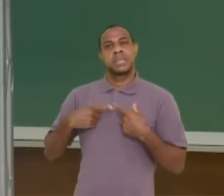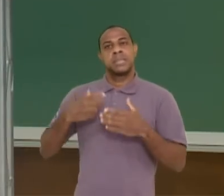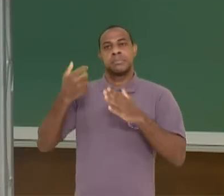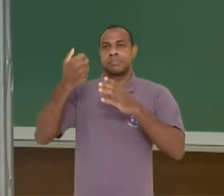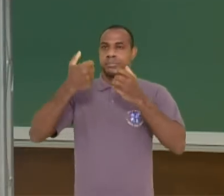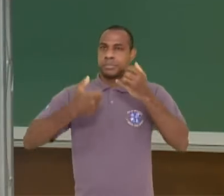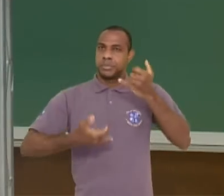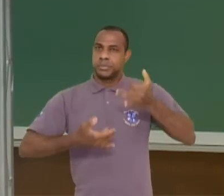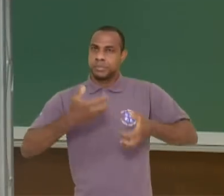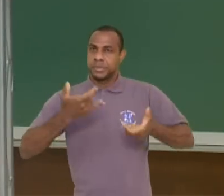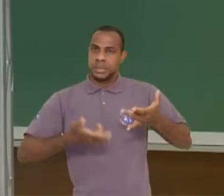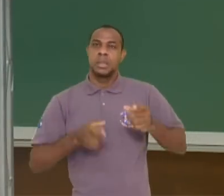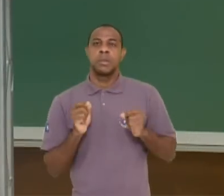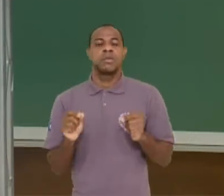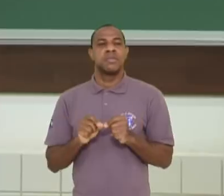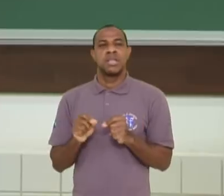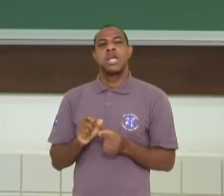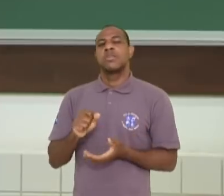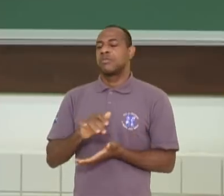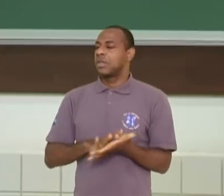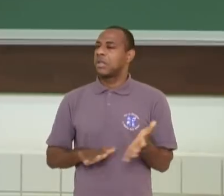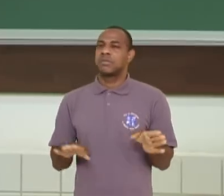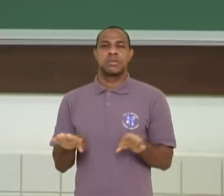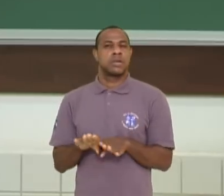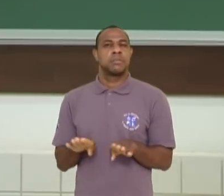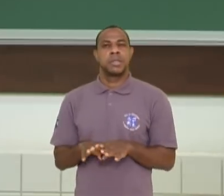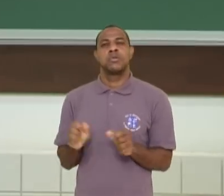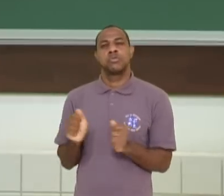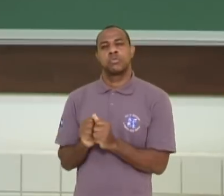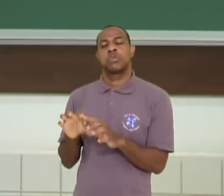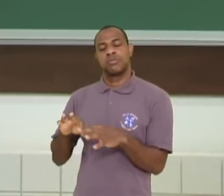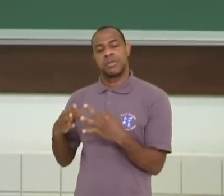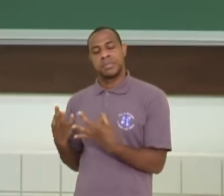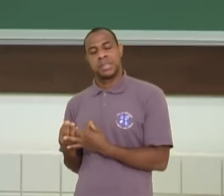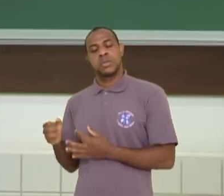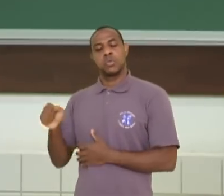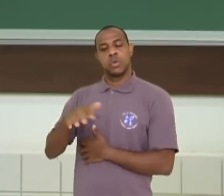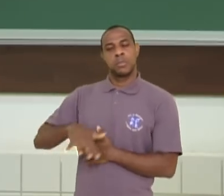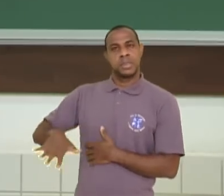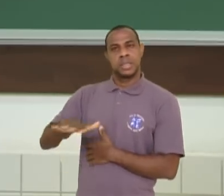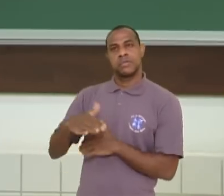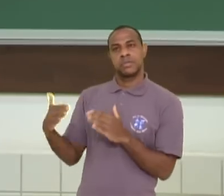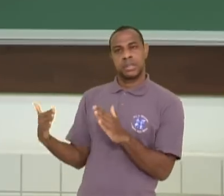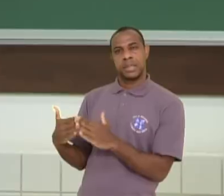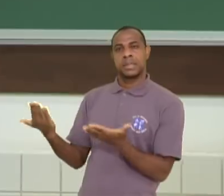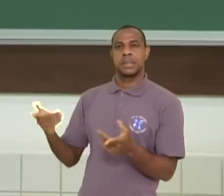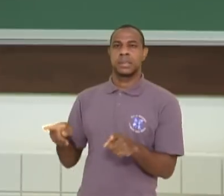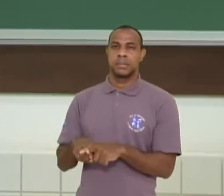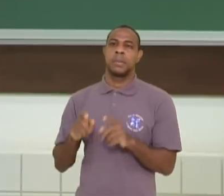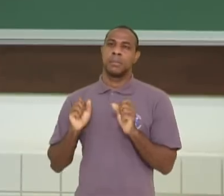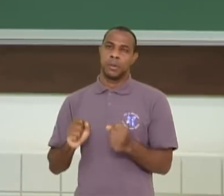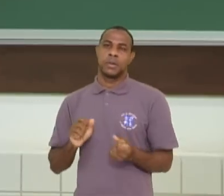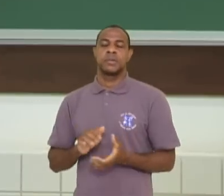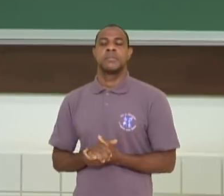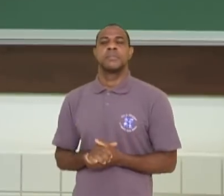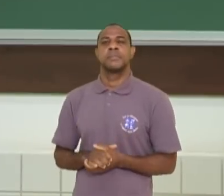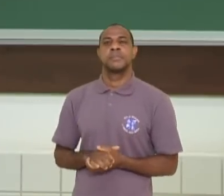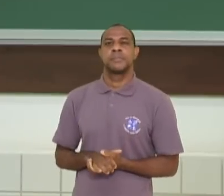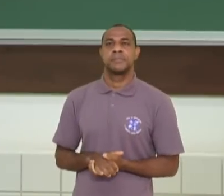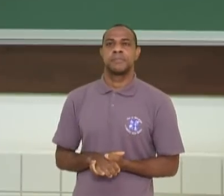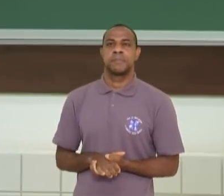instruções, você pode estar realizando essa atividade aí com os seus familiares no seu ambiente doméstico, né? Então também são todas situações